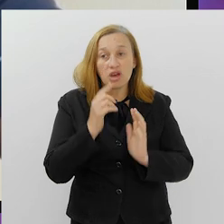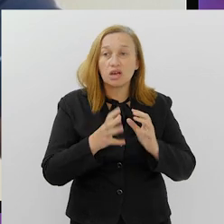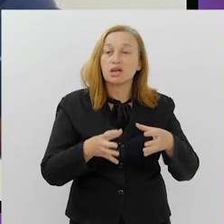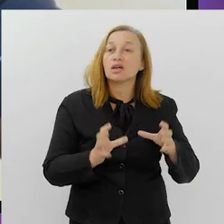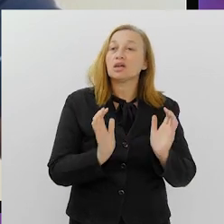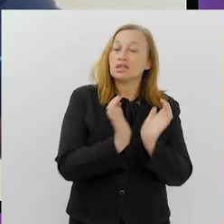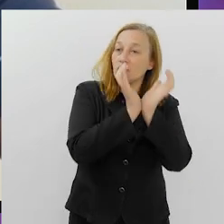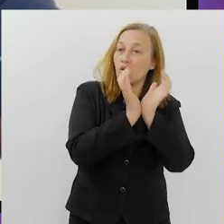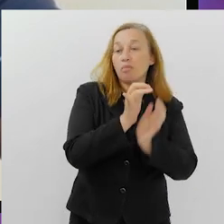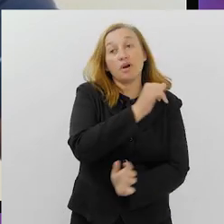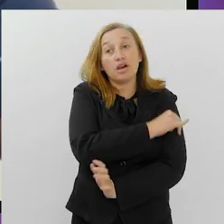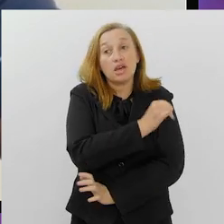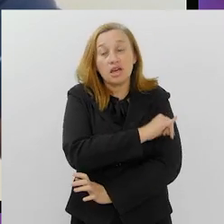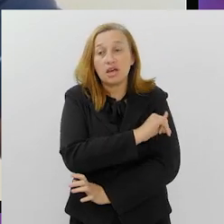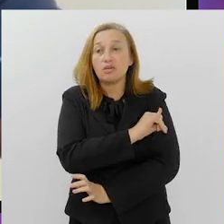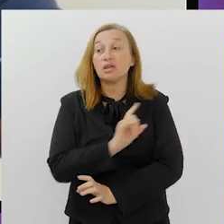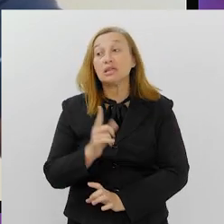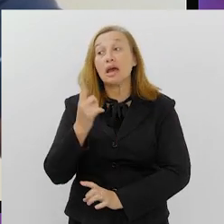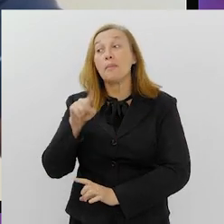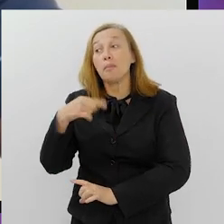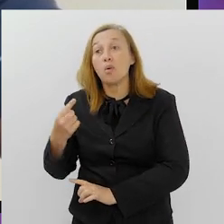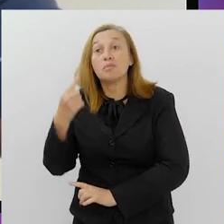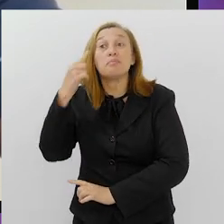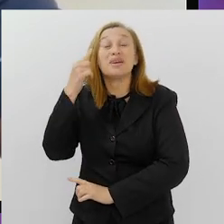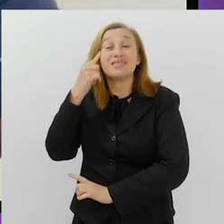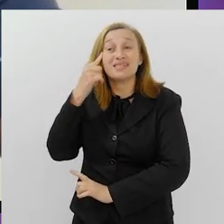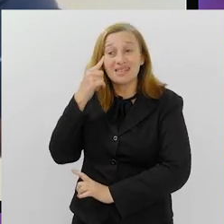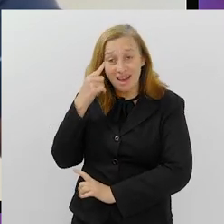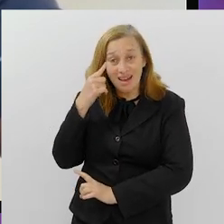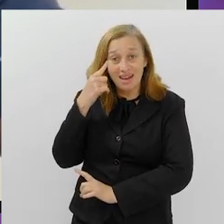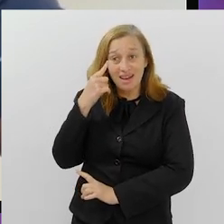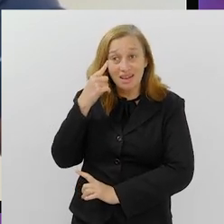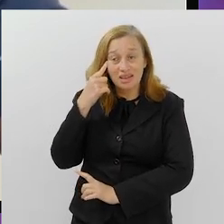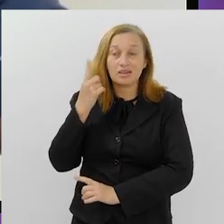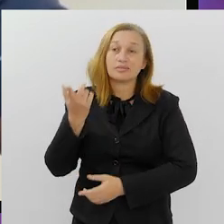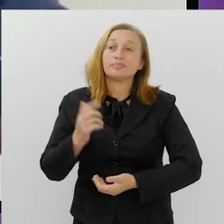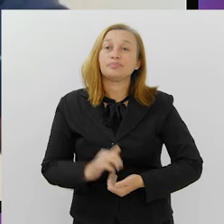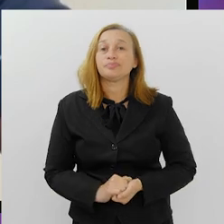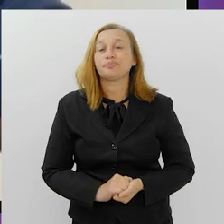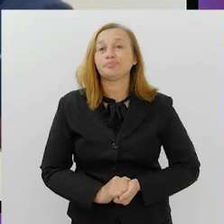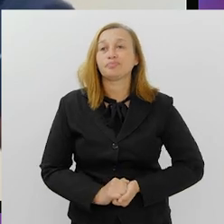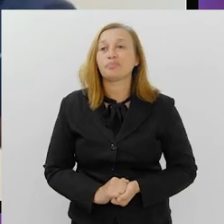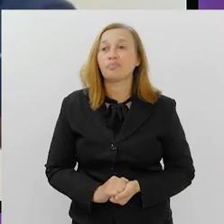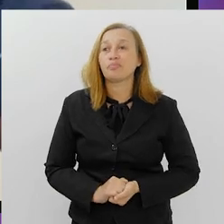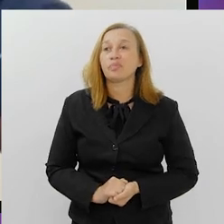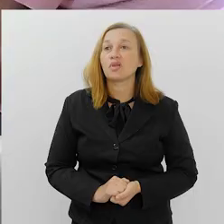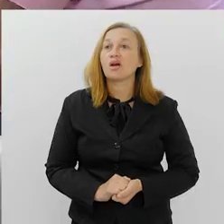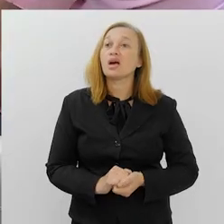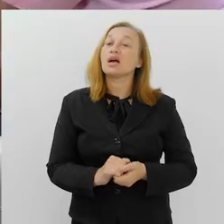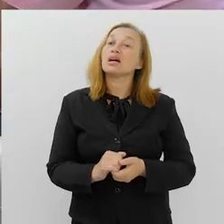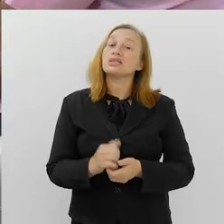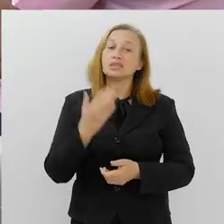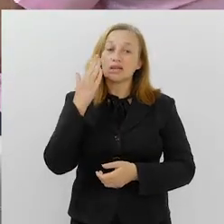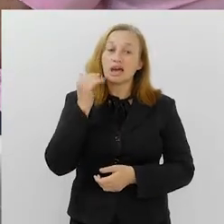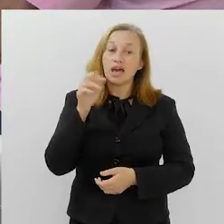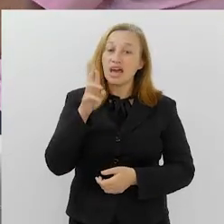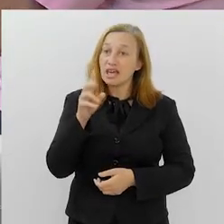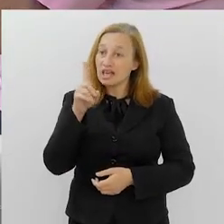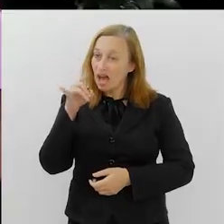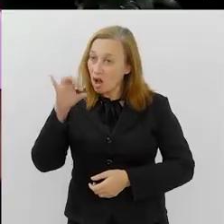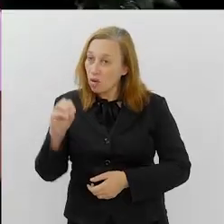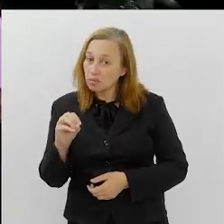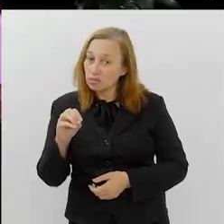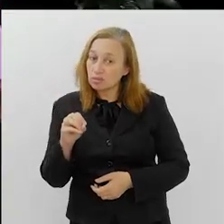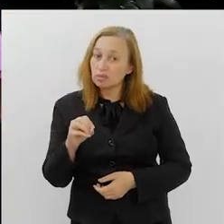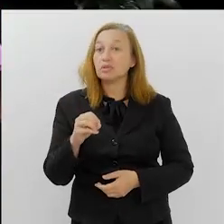gente também está vivo na Copa Rio. E depois a gente tenta ver o que a diretoria pensa. A gente nota que o Reinaldo está com os pés no